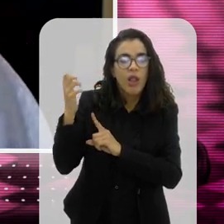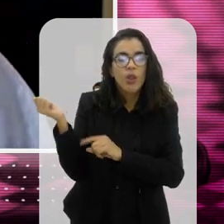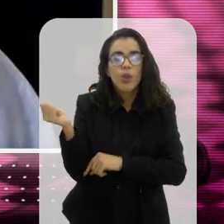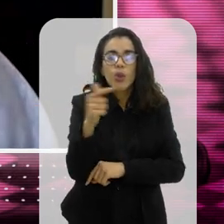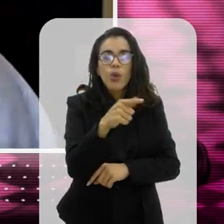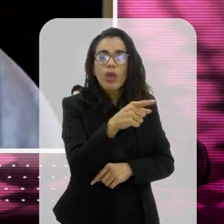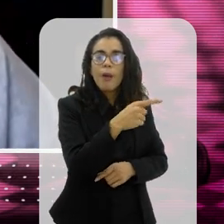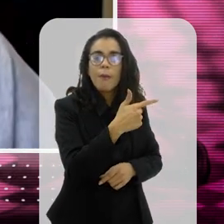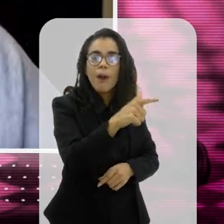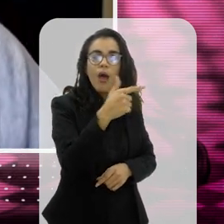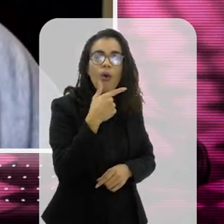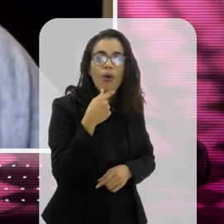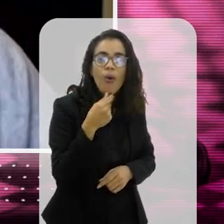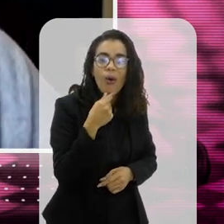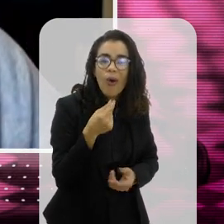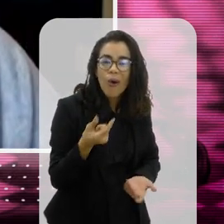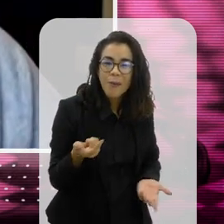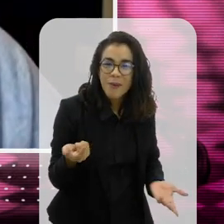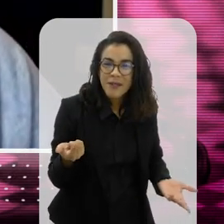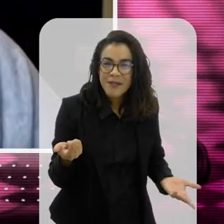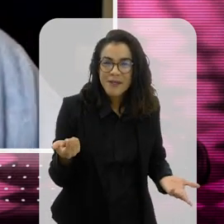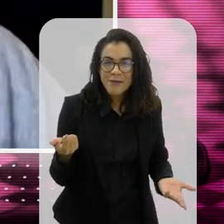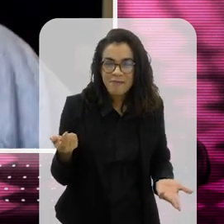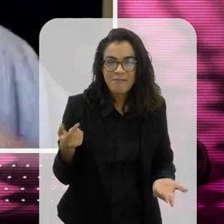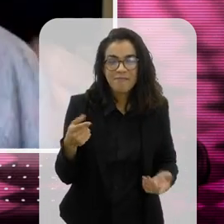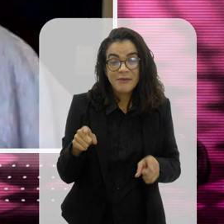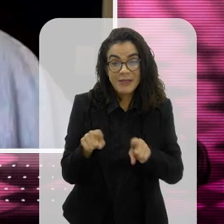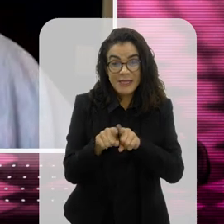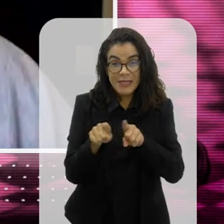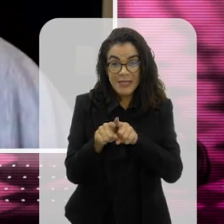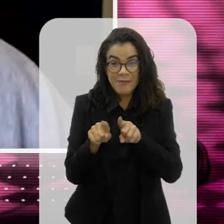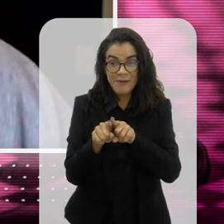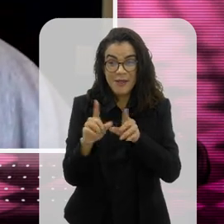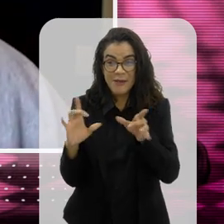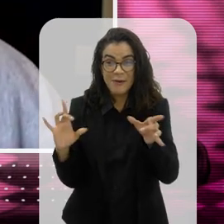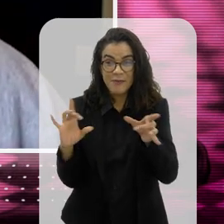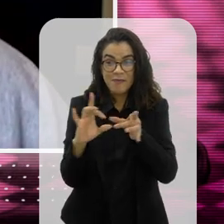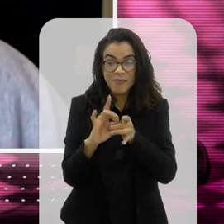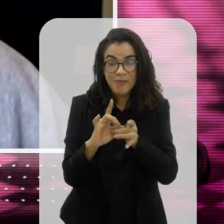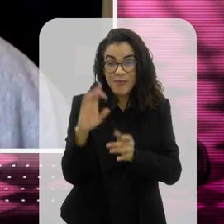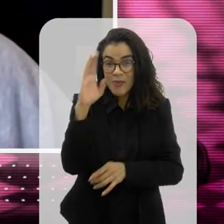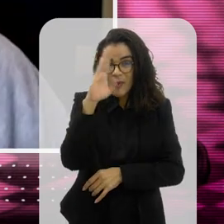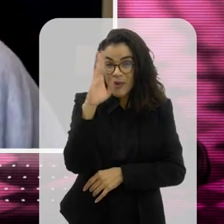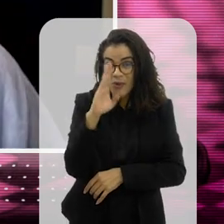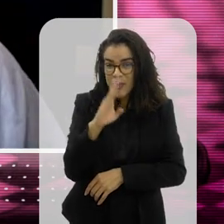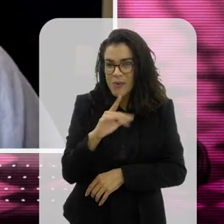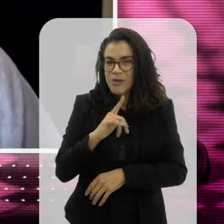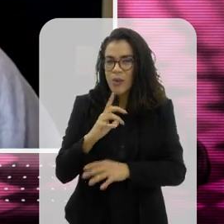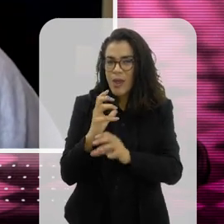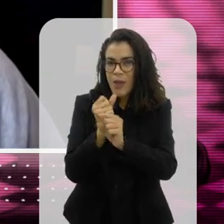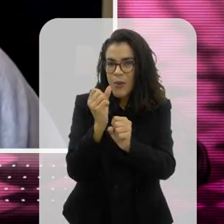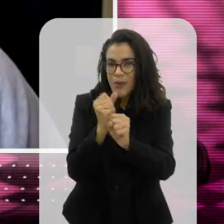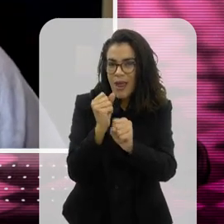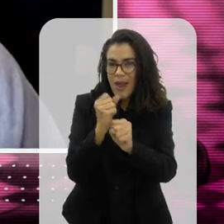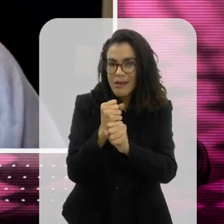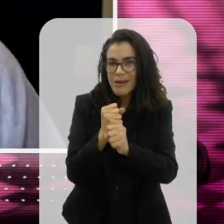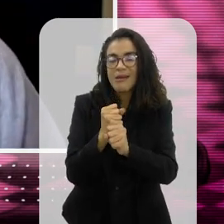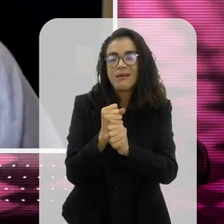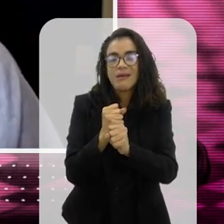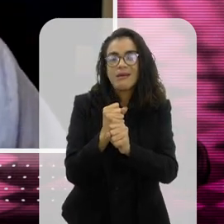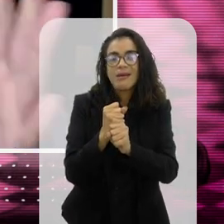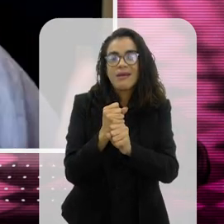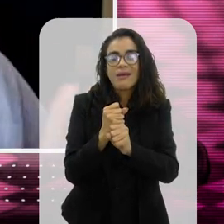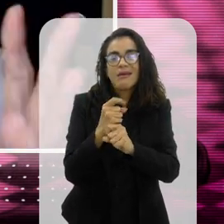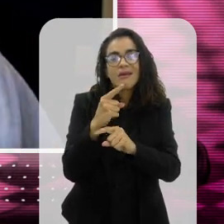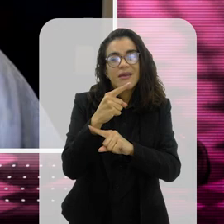para mim do que para outras pessoas, eu acho aí a questão. E só conectando um pouco com isso, Marieta, que você falou, no Brasil a gente tem um dado que